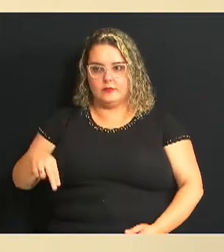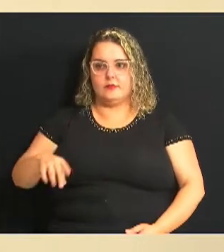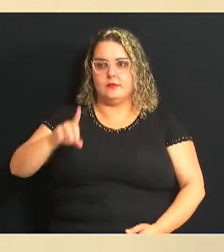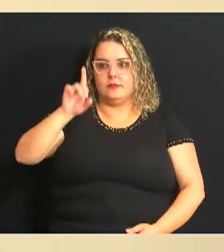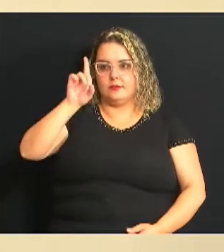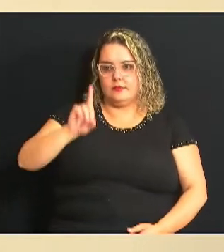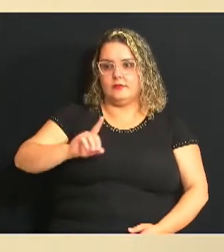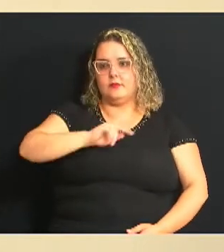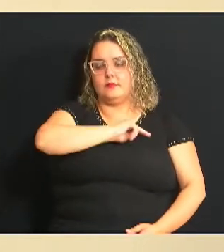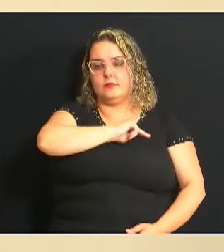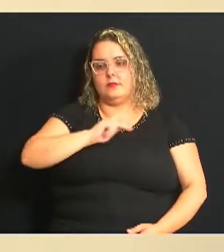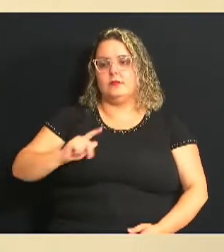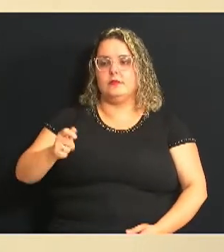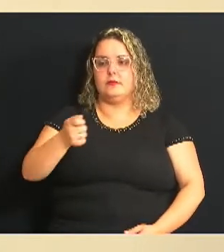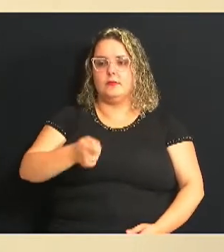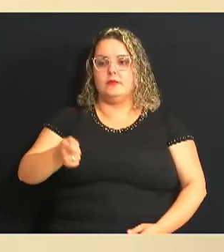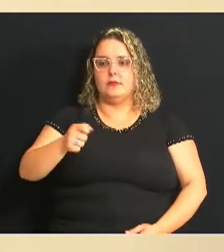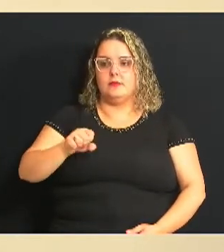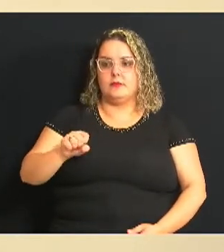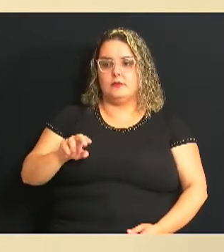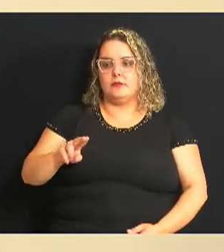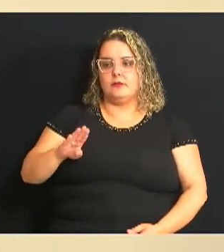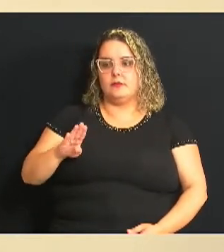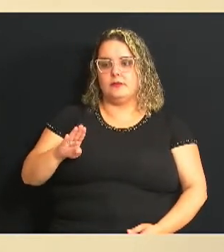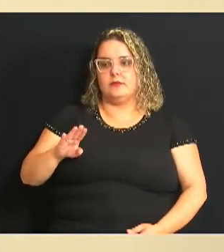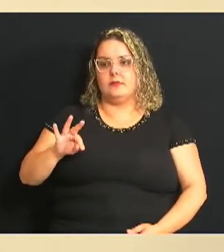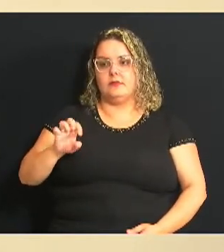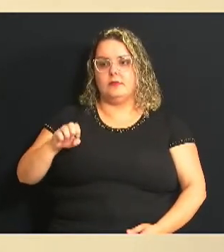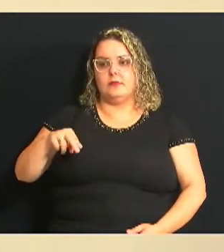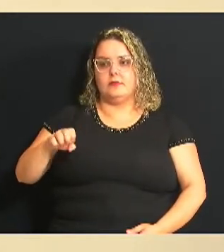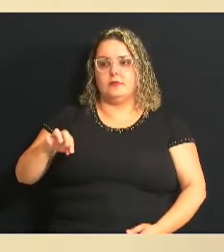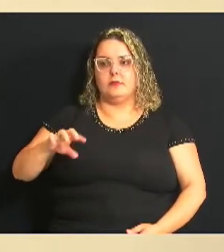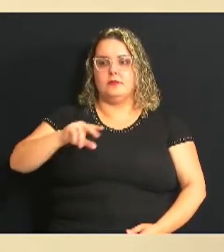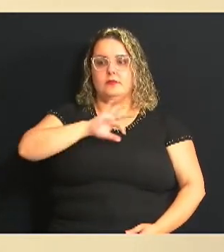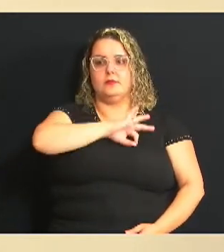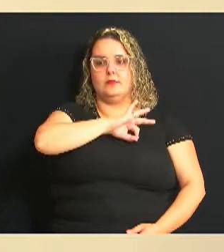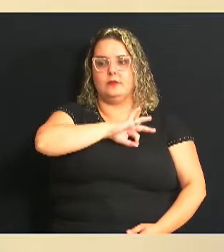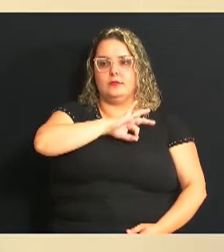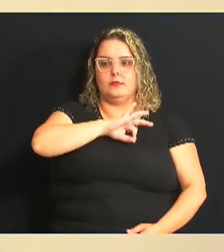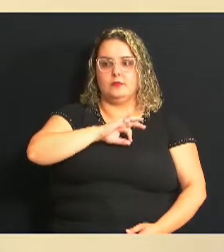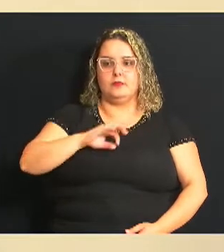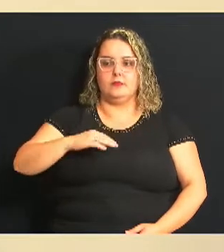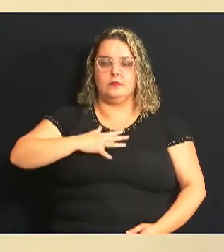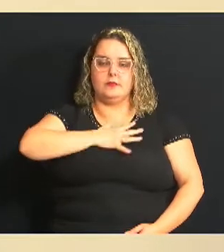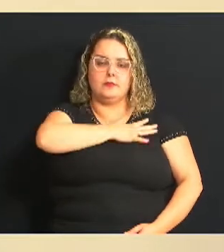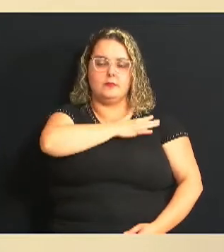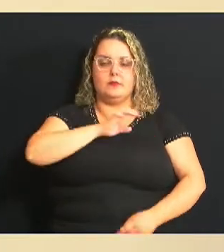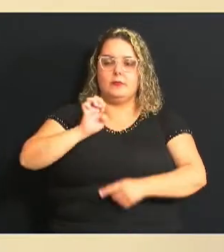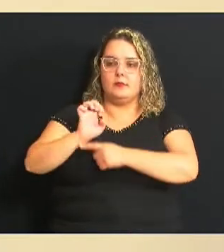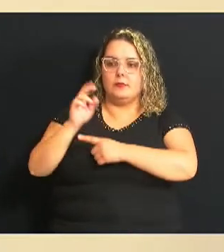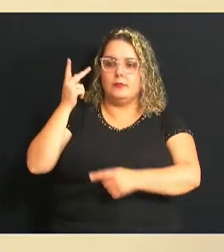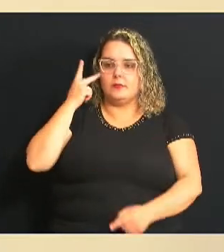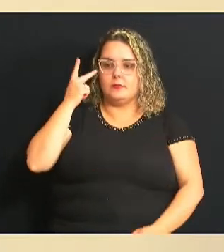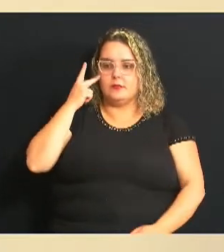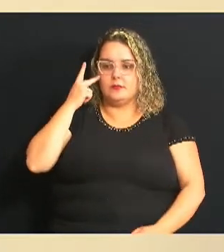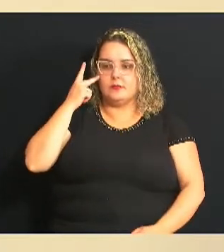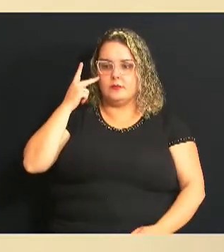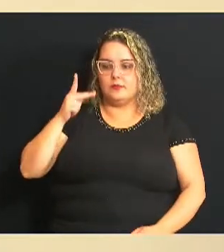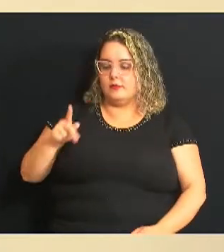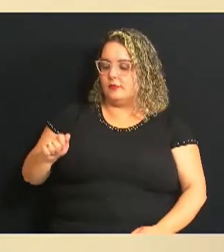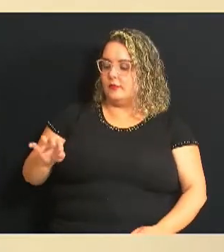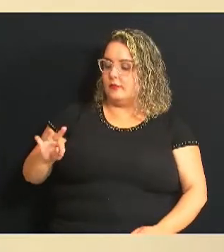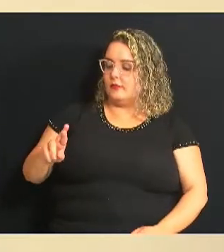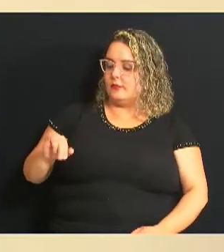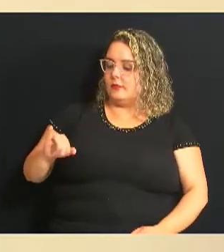da Associação dos Subtenentes e Sargentos da Polícia Militar do Estado de São Paulo. Patrícia